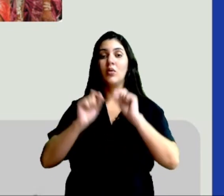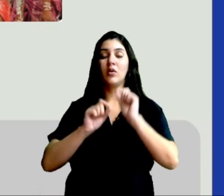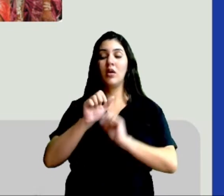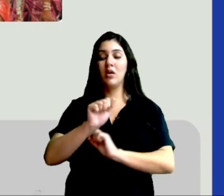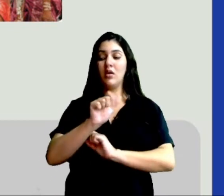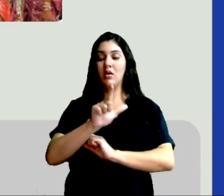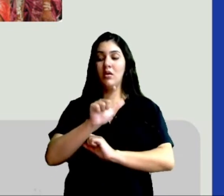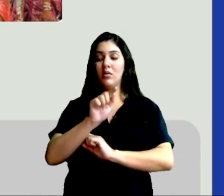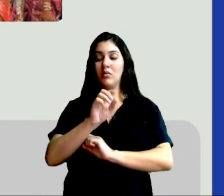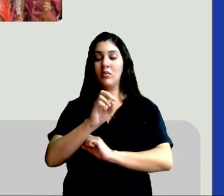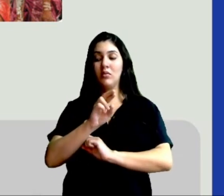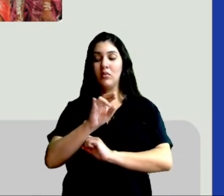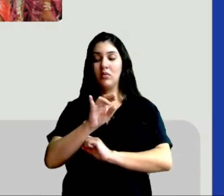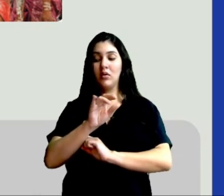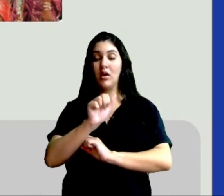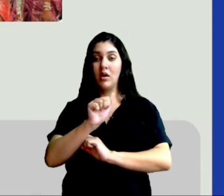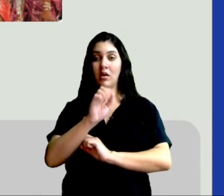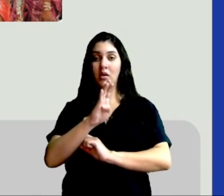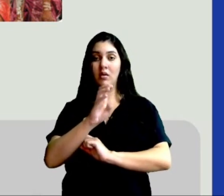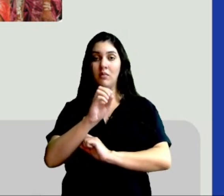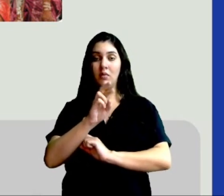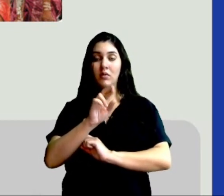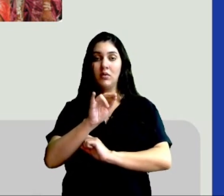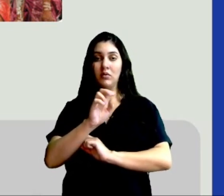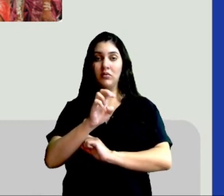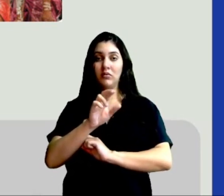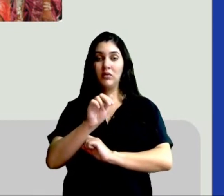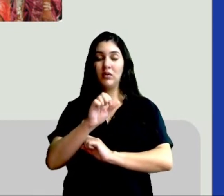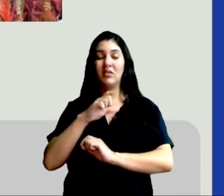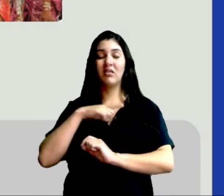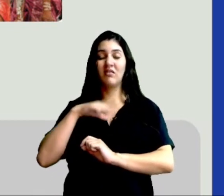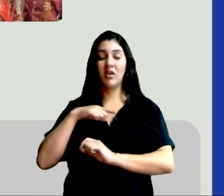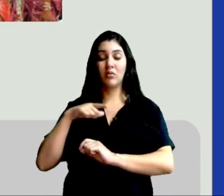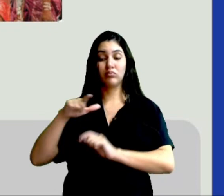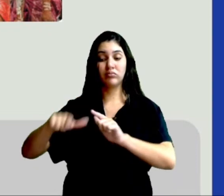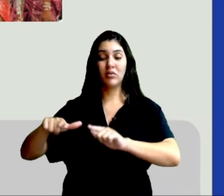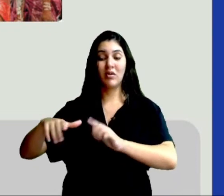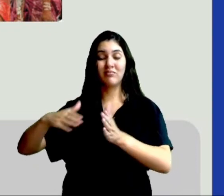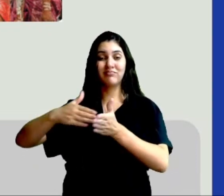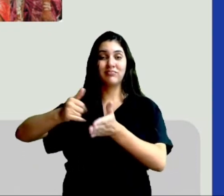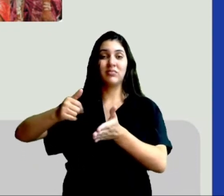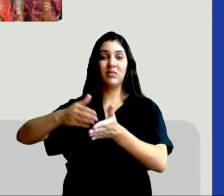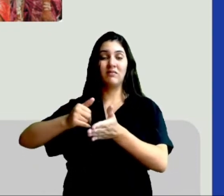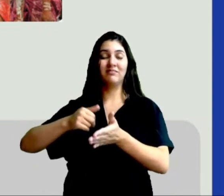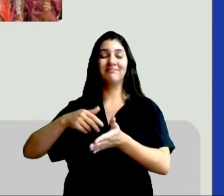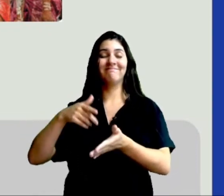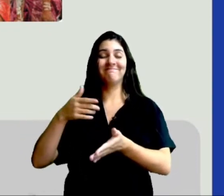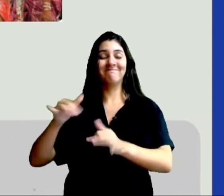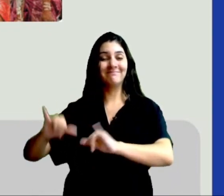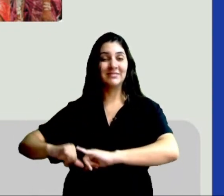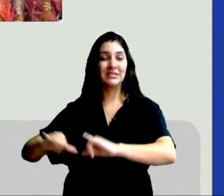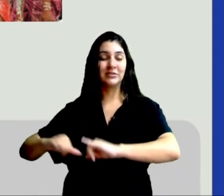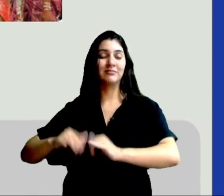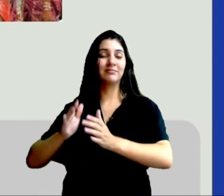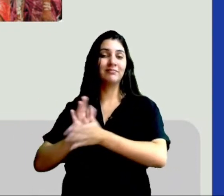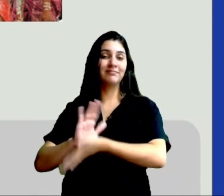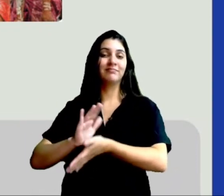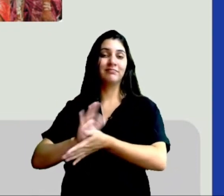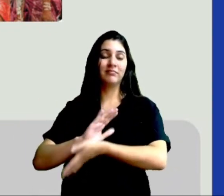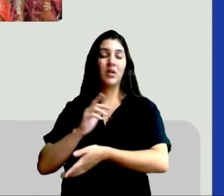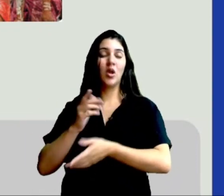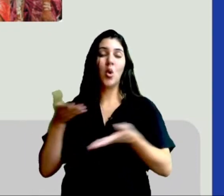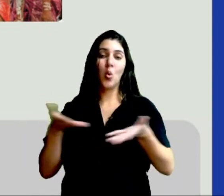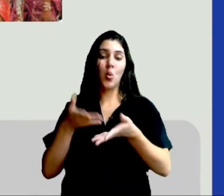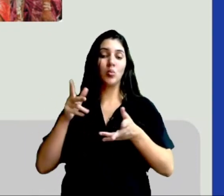que praticamente, né, eles tiveram seu território tomado, quase todo tomado, e foram bastante massacrados, né? Hoje são poucos,